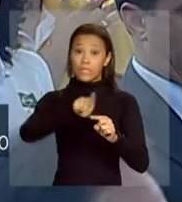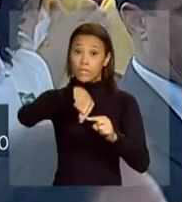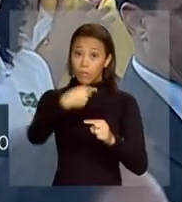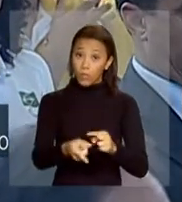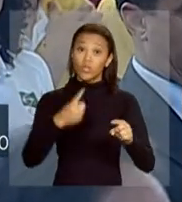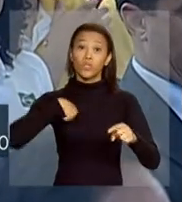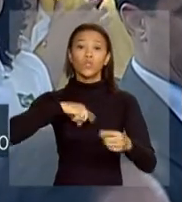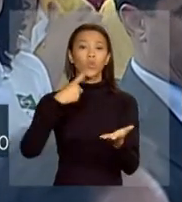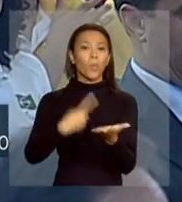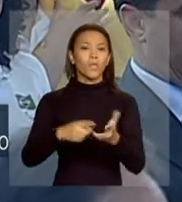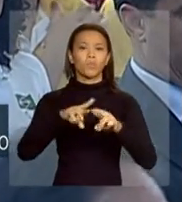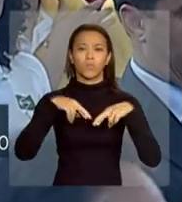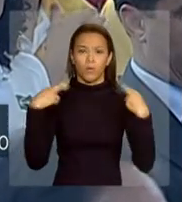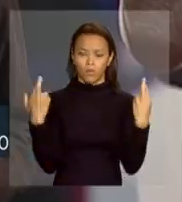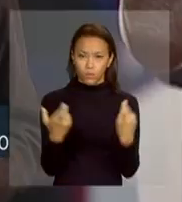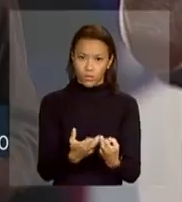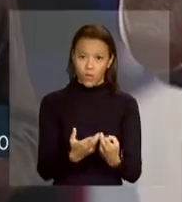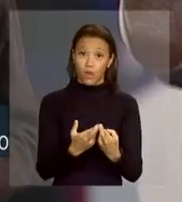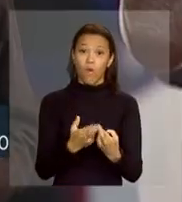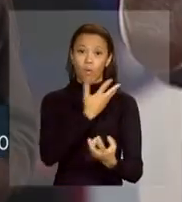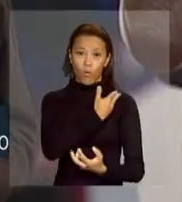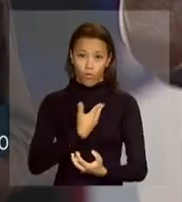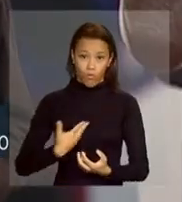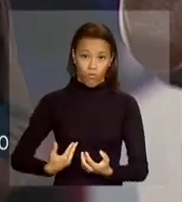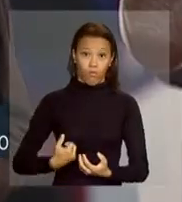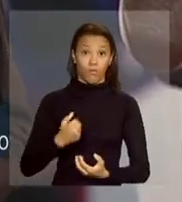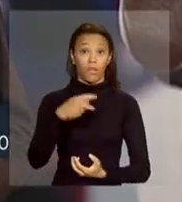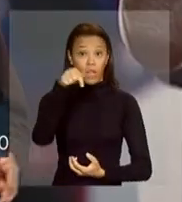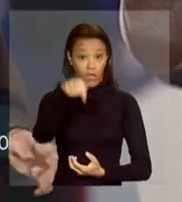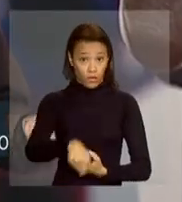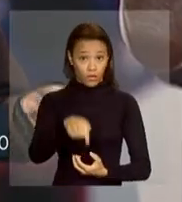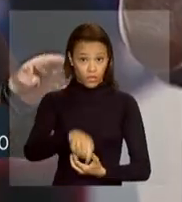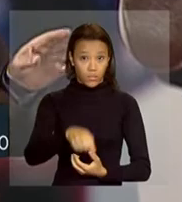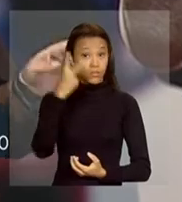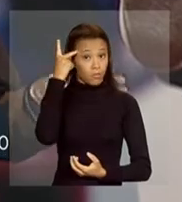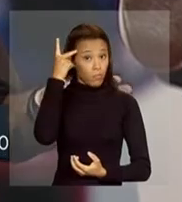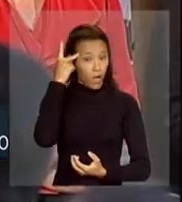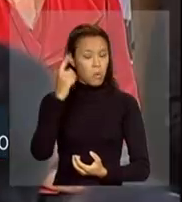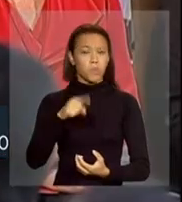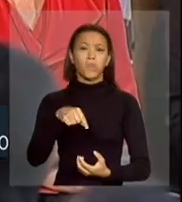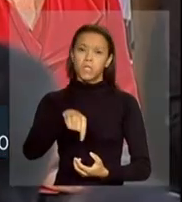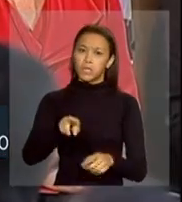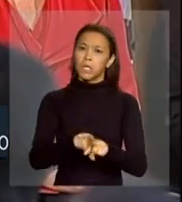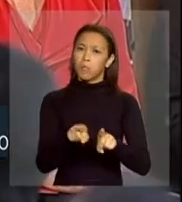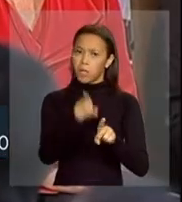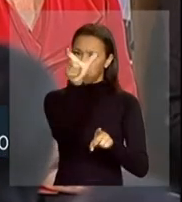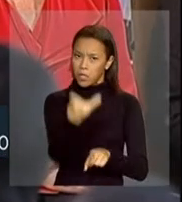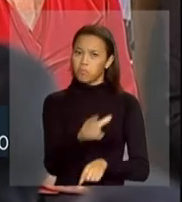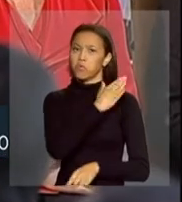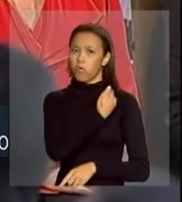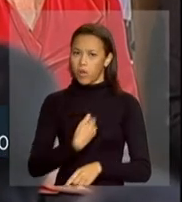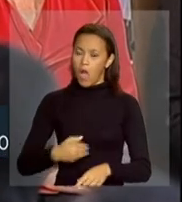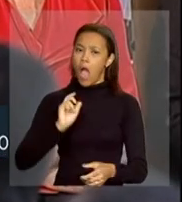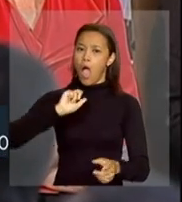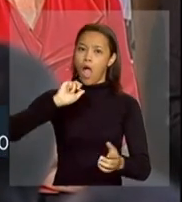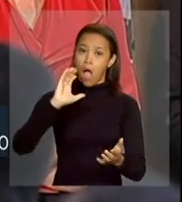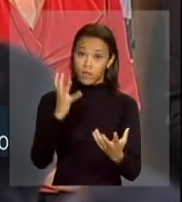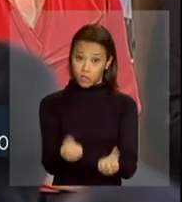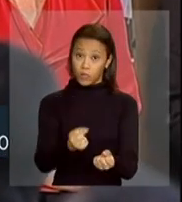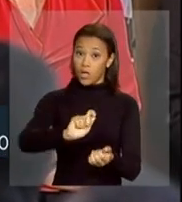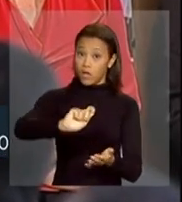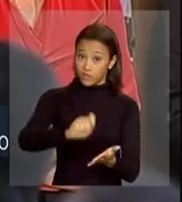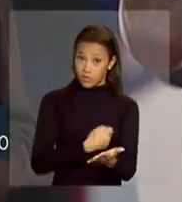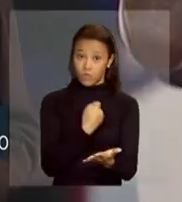nos reunimos aqui com o nosso Governador que se despojou Desde o Primeiro Momento assinar esse convênio tão